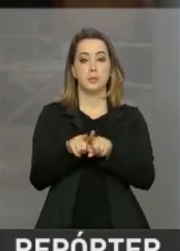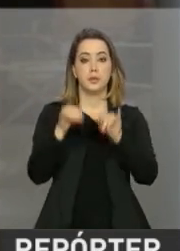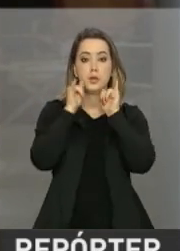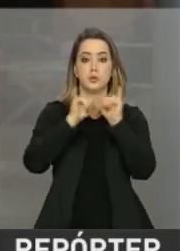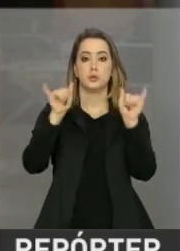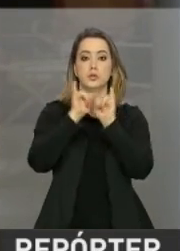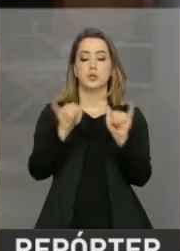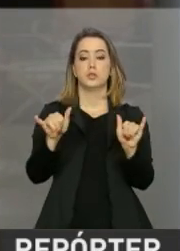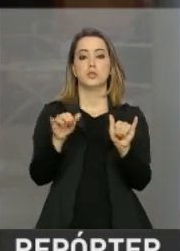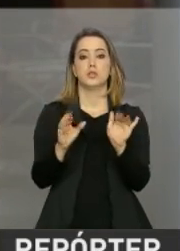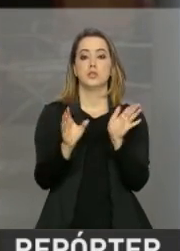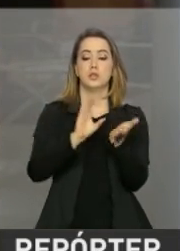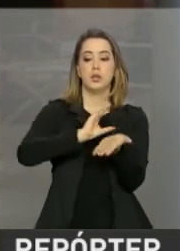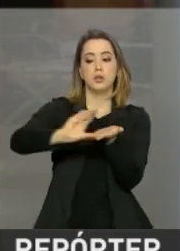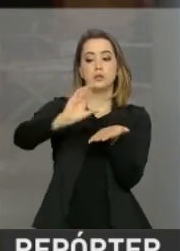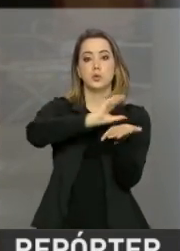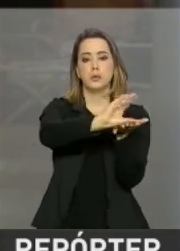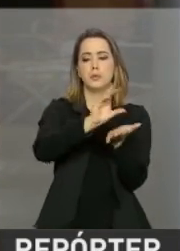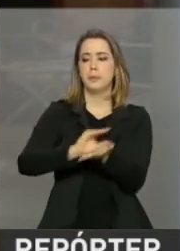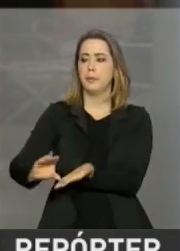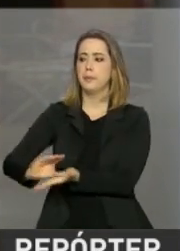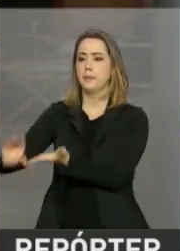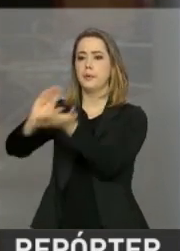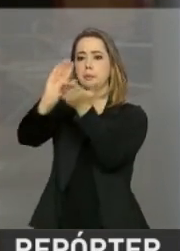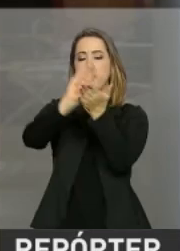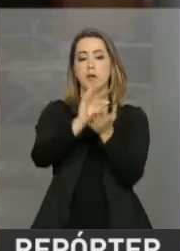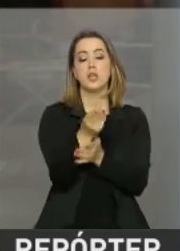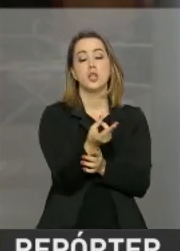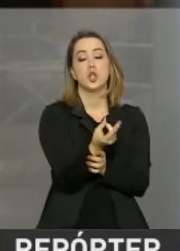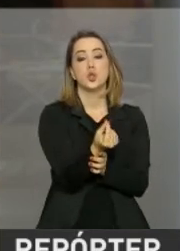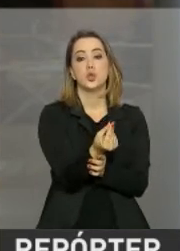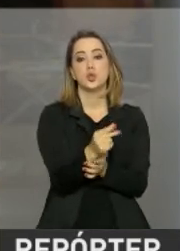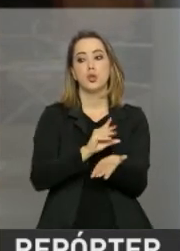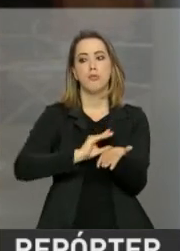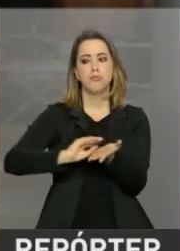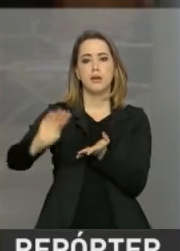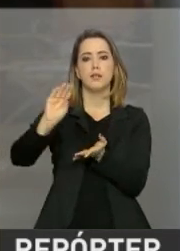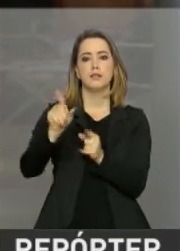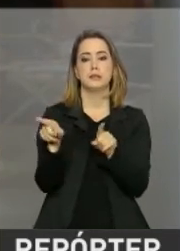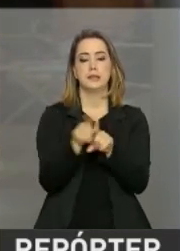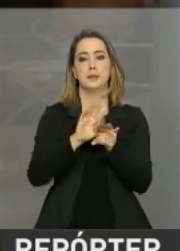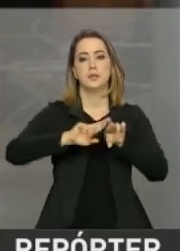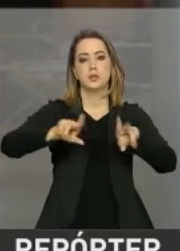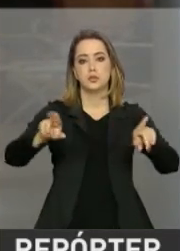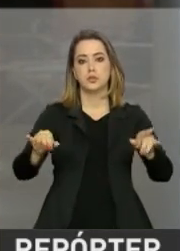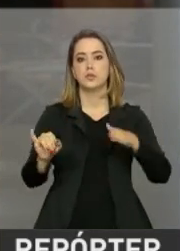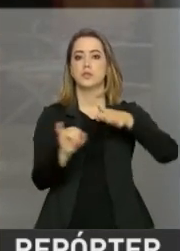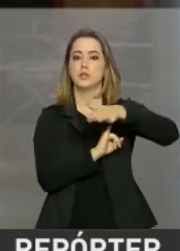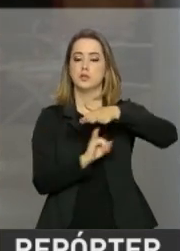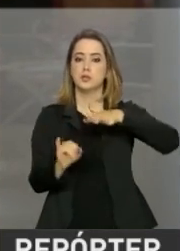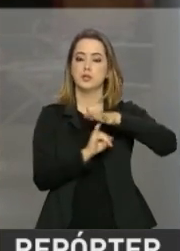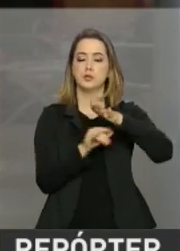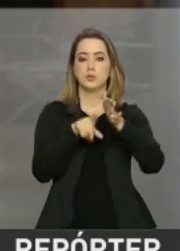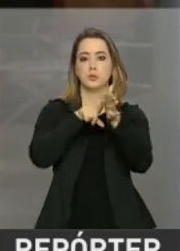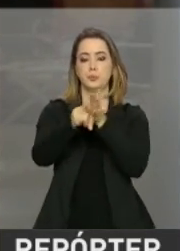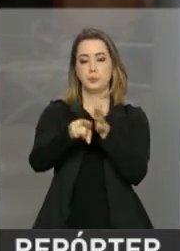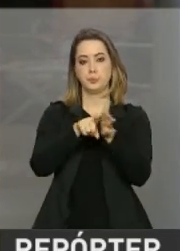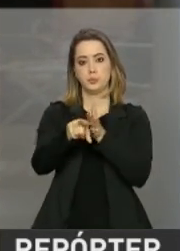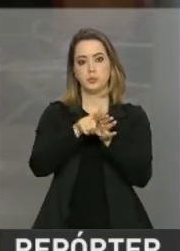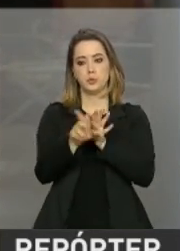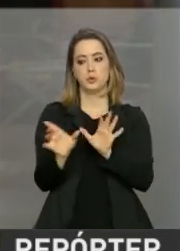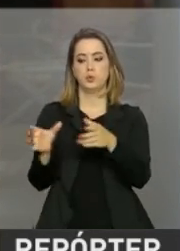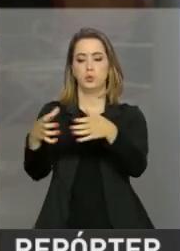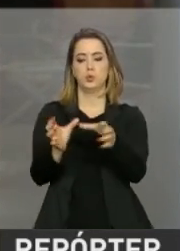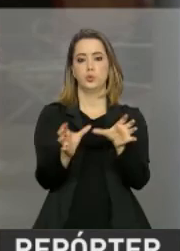do programa de institutos nacionais de ciência e tecnologia que são redes de pesquisadores de diversas